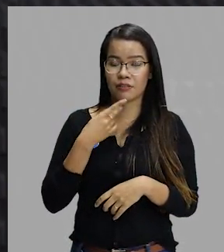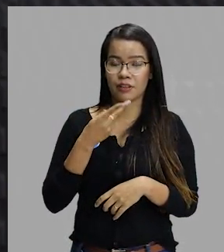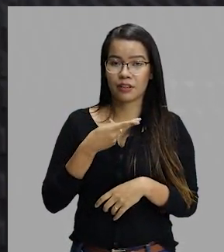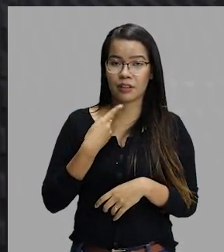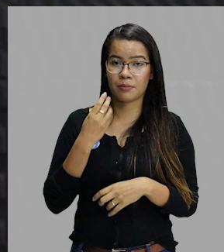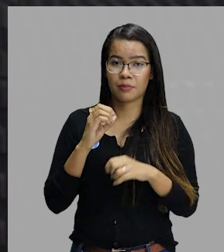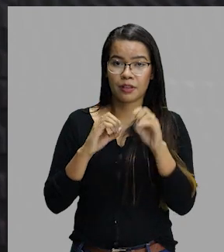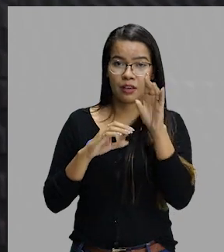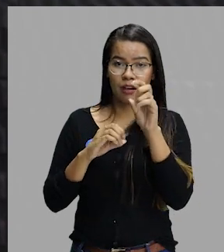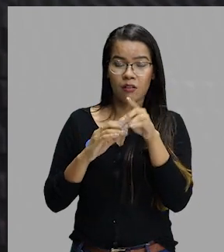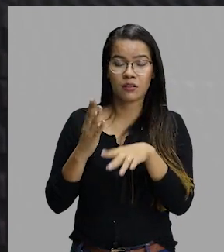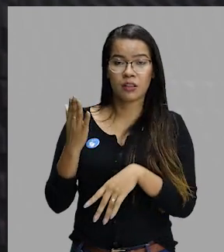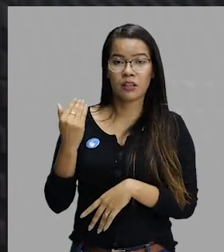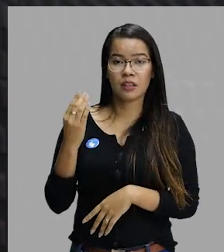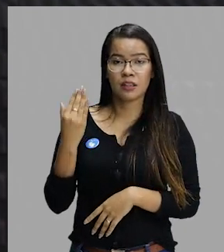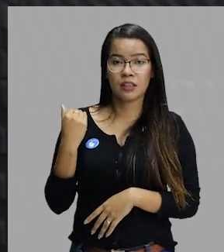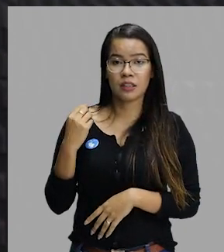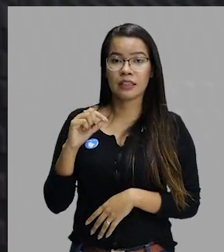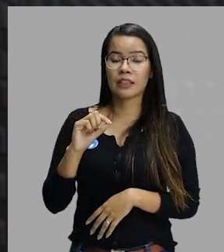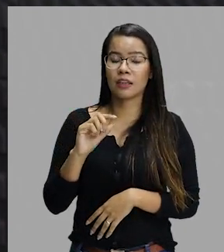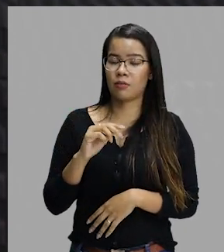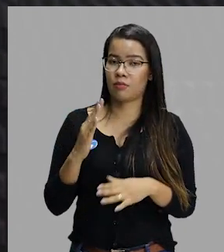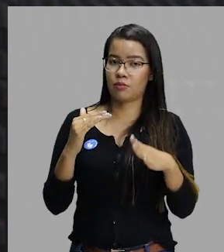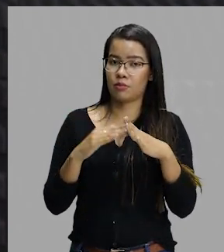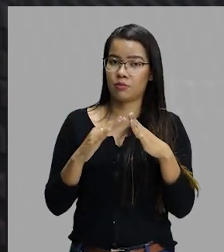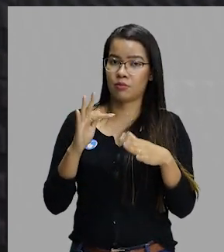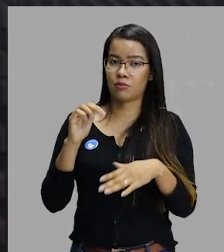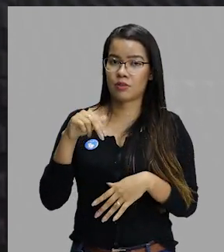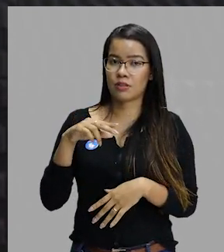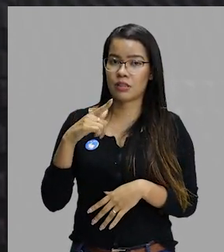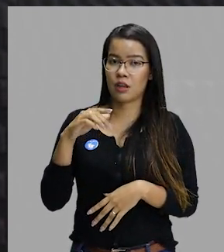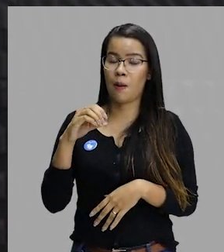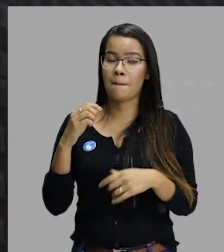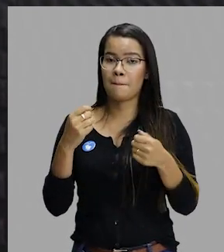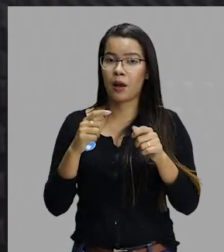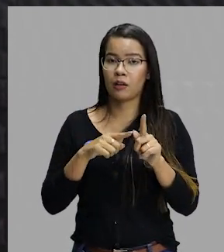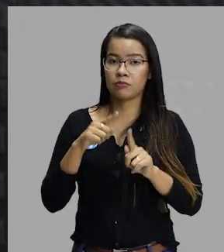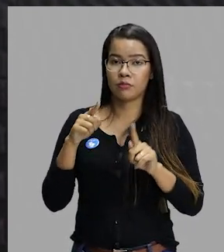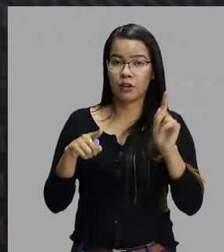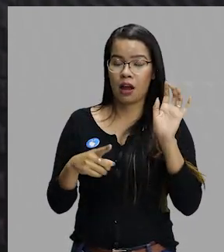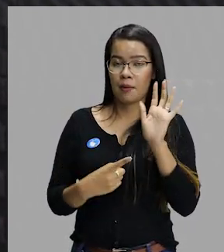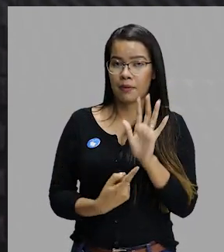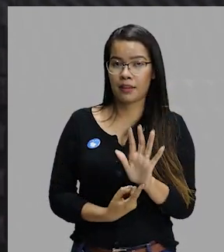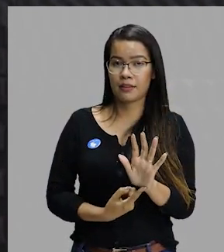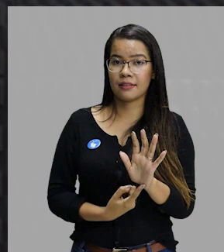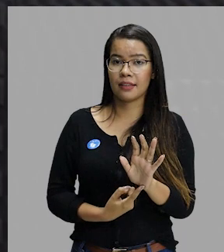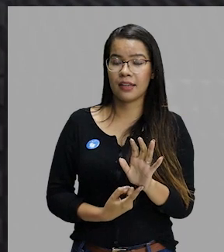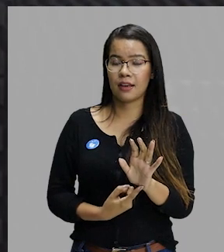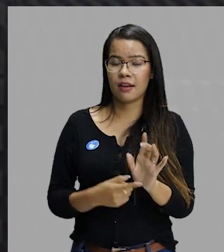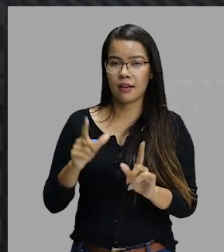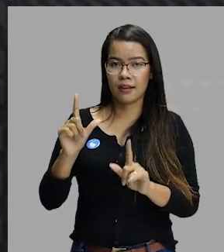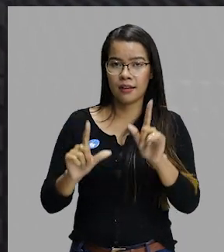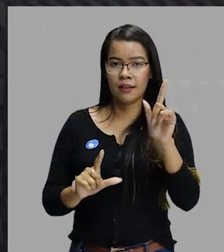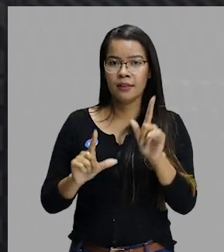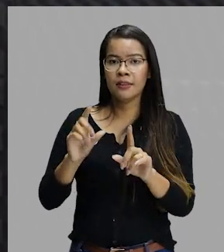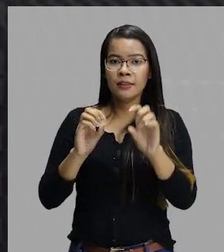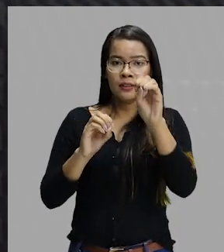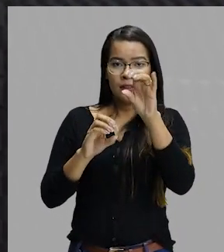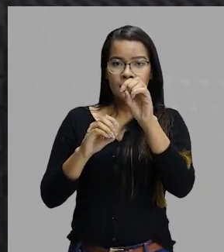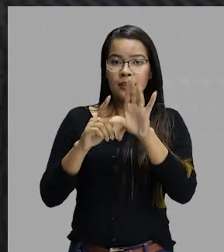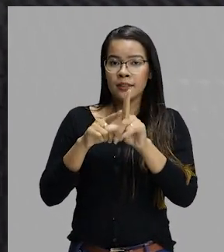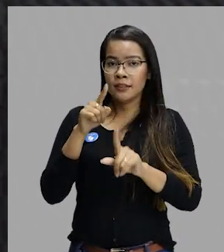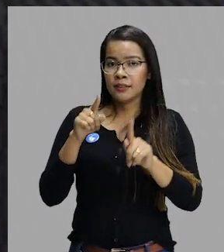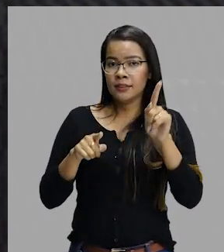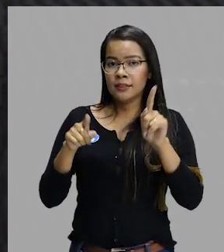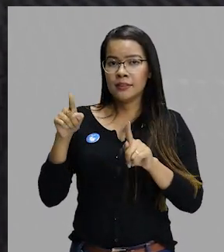aulas anteriores, que uma função ela pode ser representada por um gráfico. Tá? Assistam a aula de gráfico de função. E